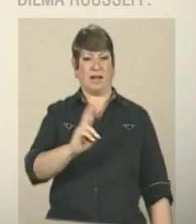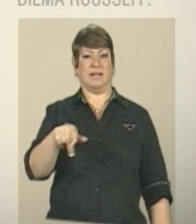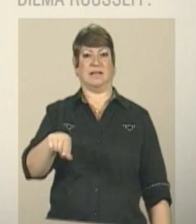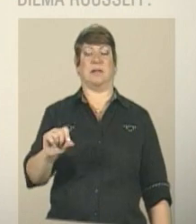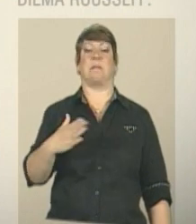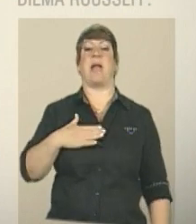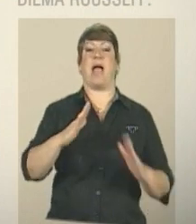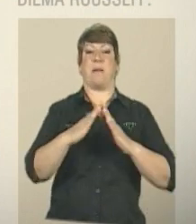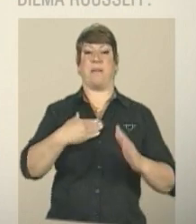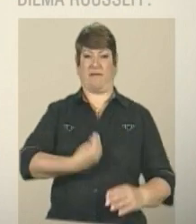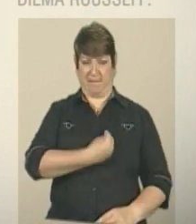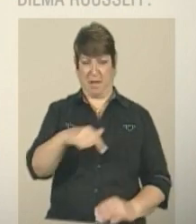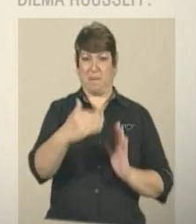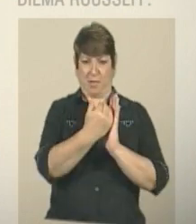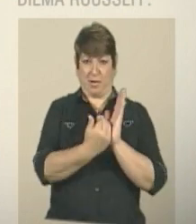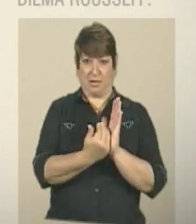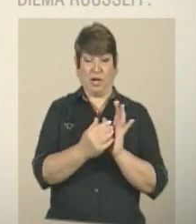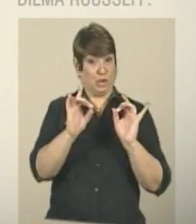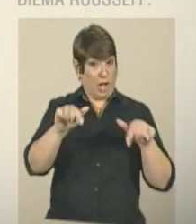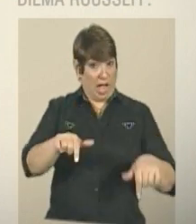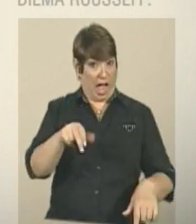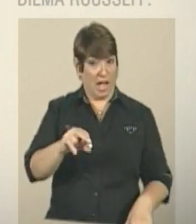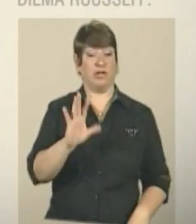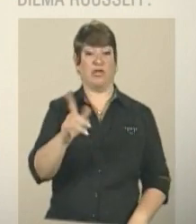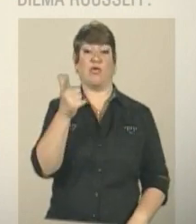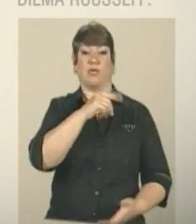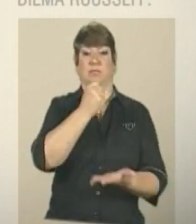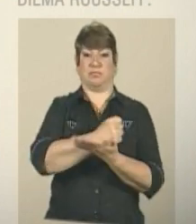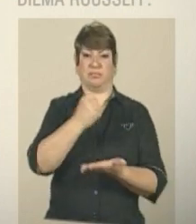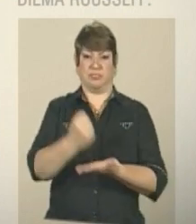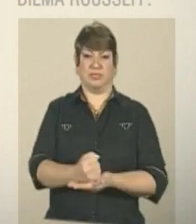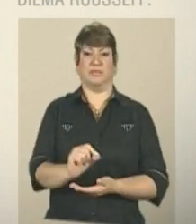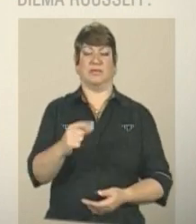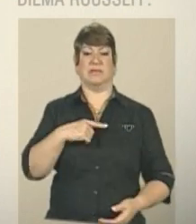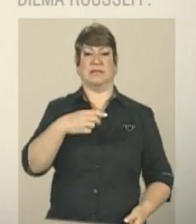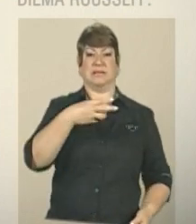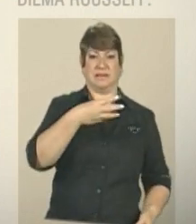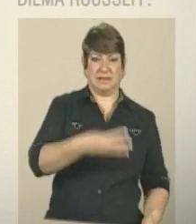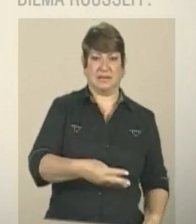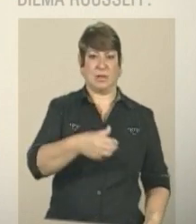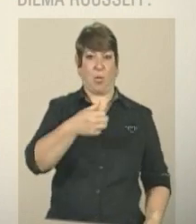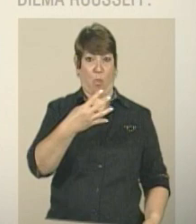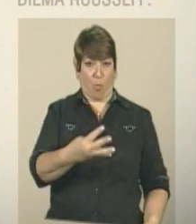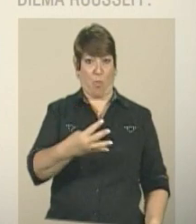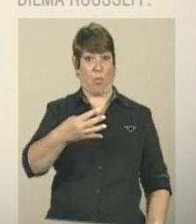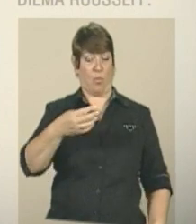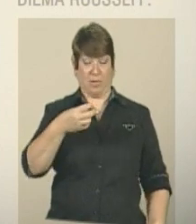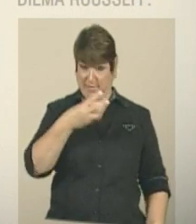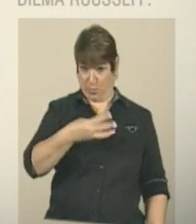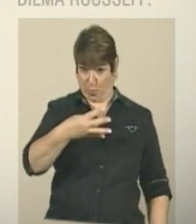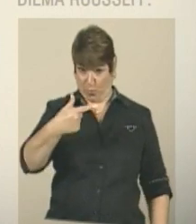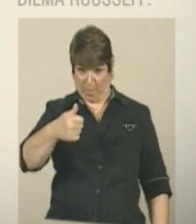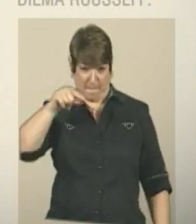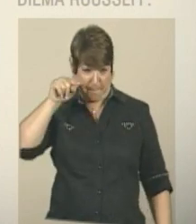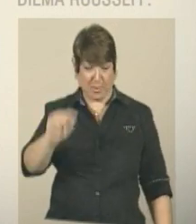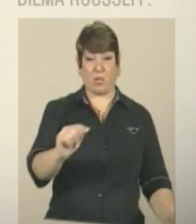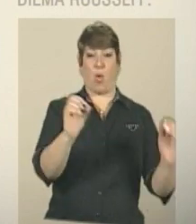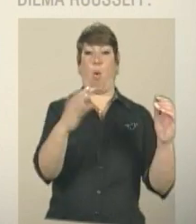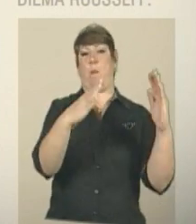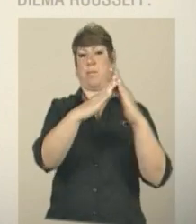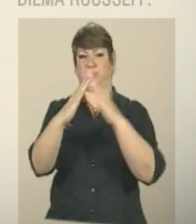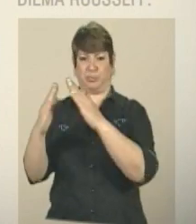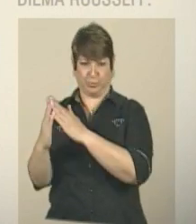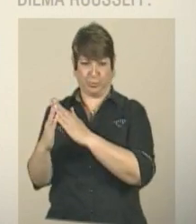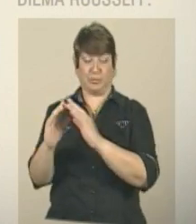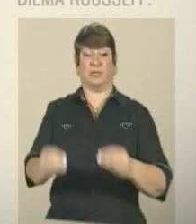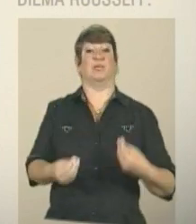Minha Vida. Somente este ano já contratamos 341 mil novas moradias.